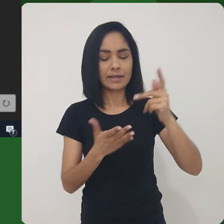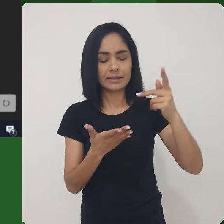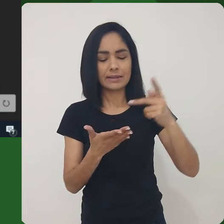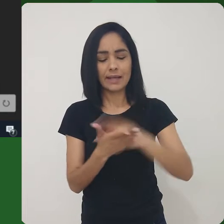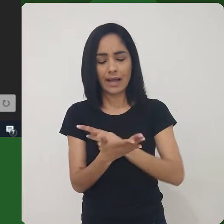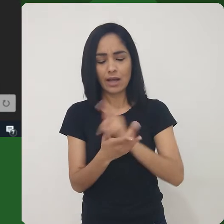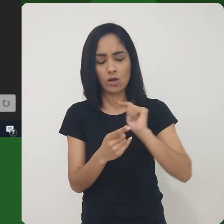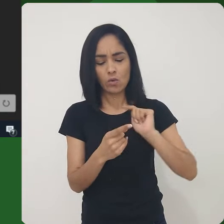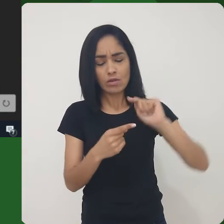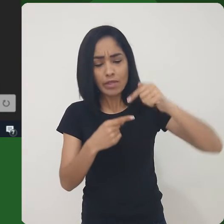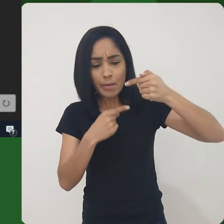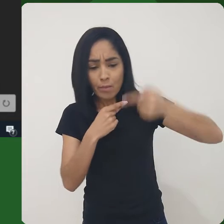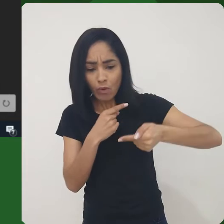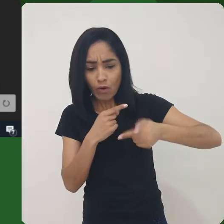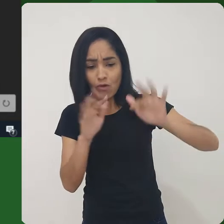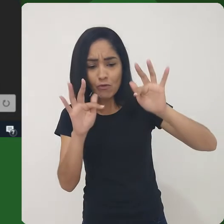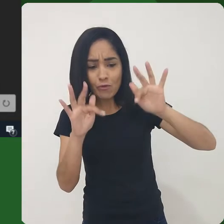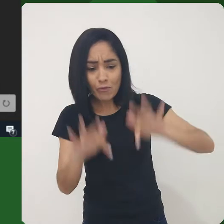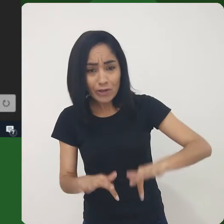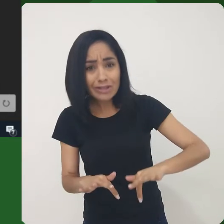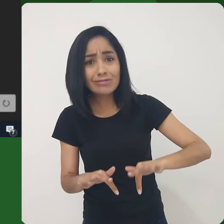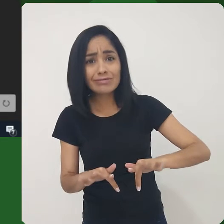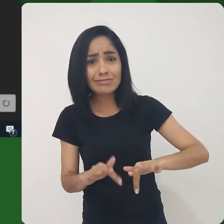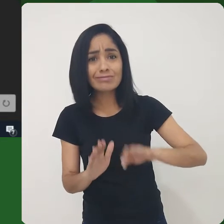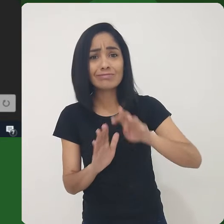seja percebido só depois